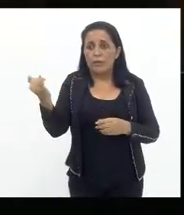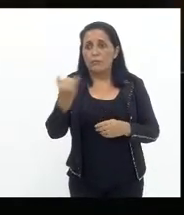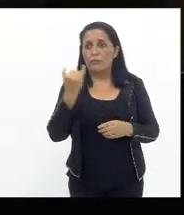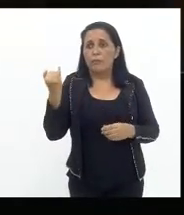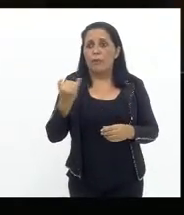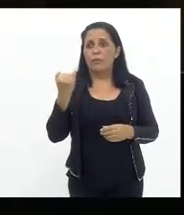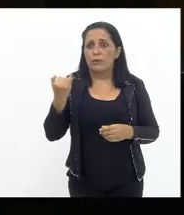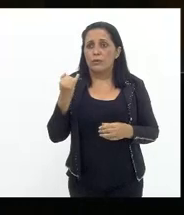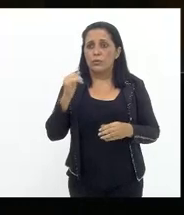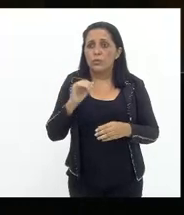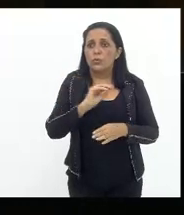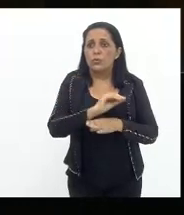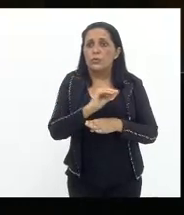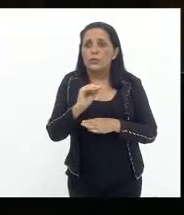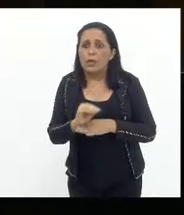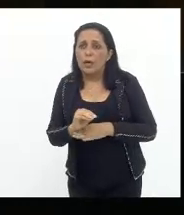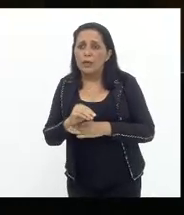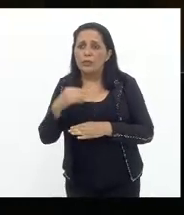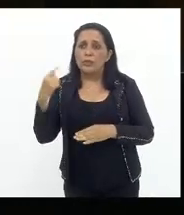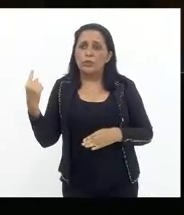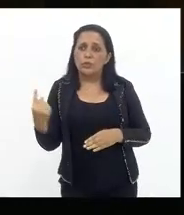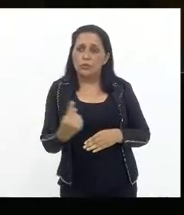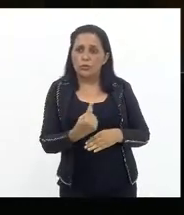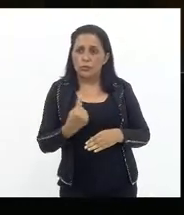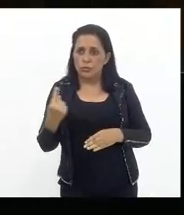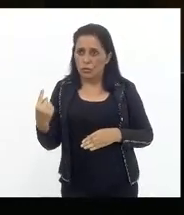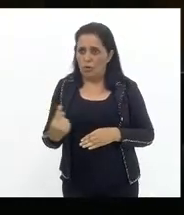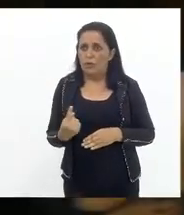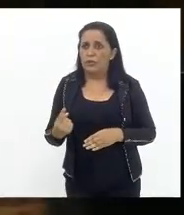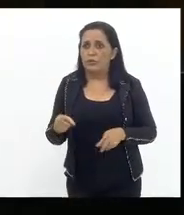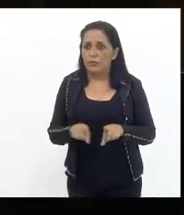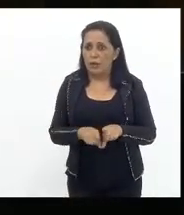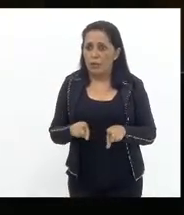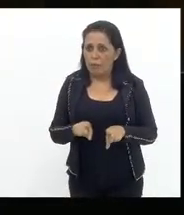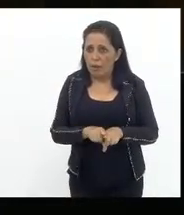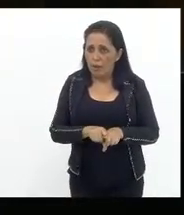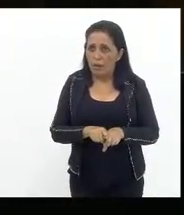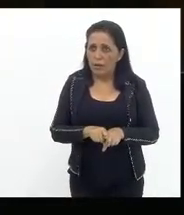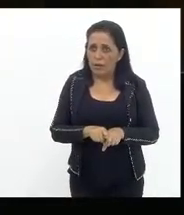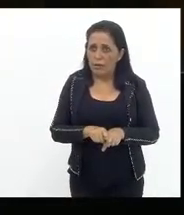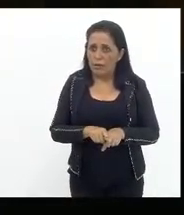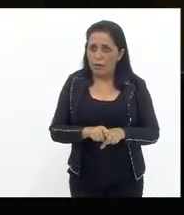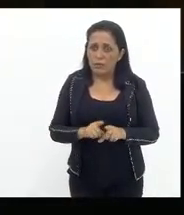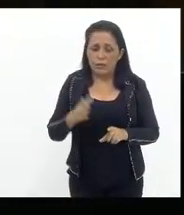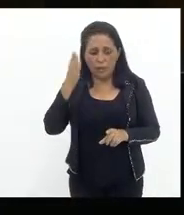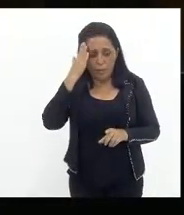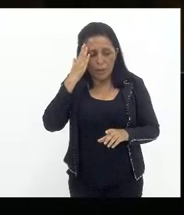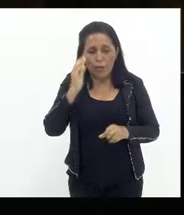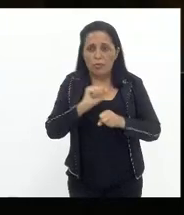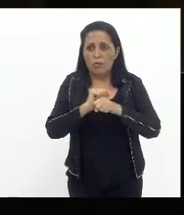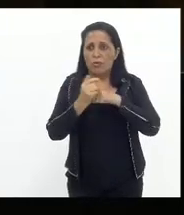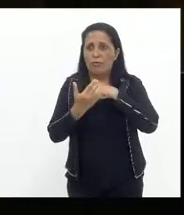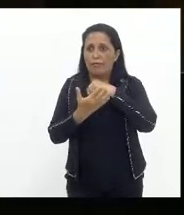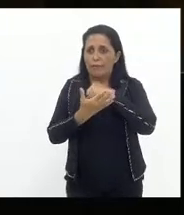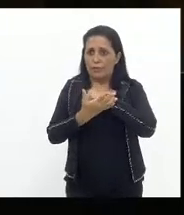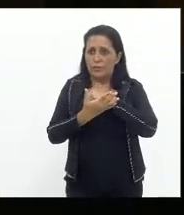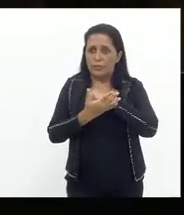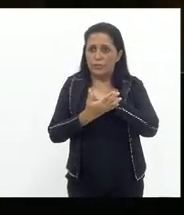cuidado, e nós também legislamos nessa casa, nesse sentido, com a própria Covid-19. Afinal de